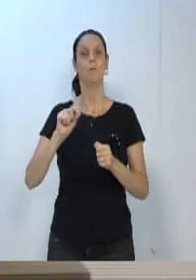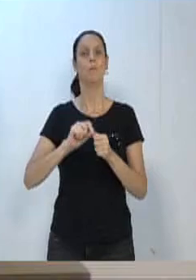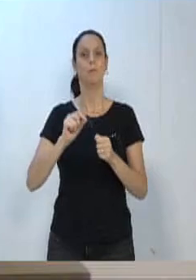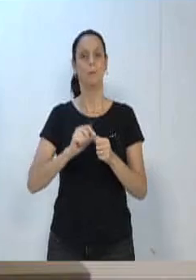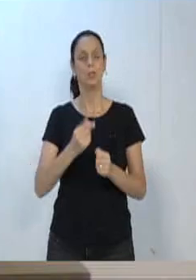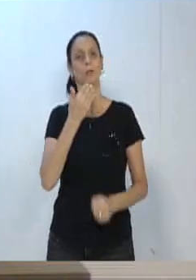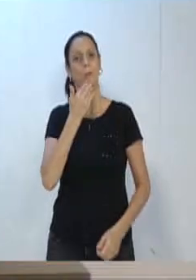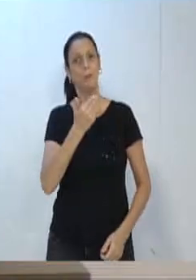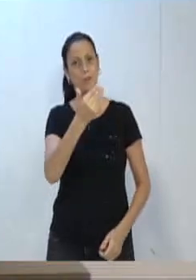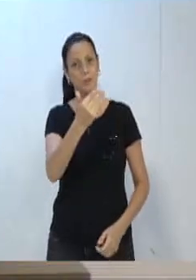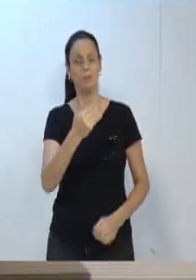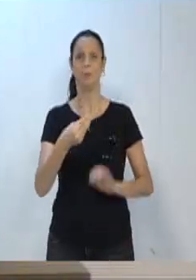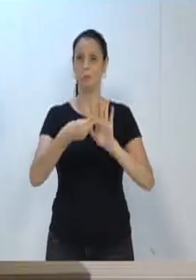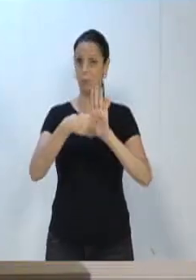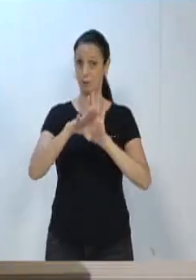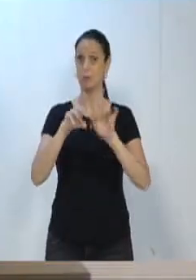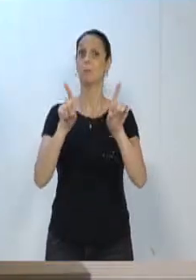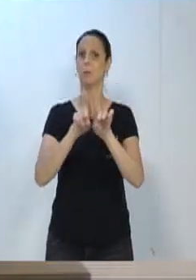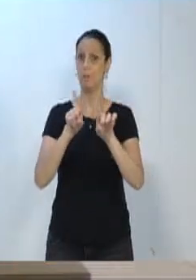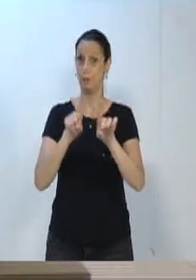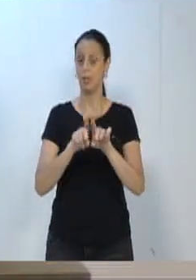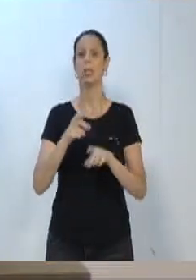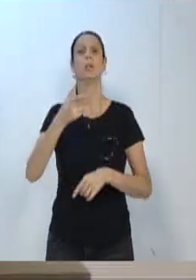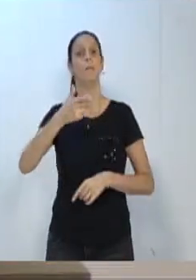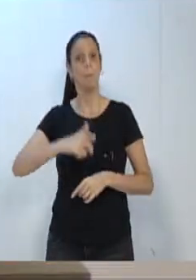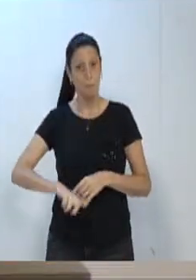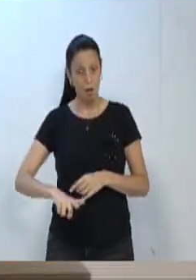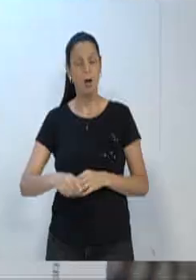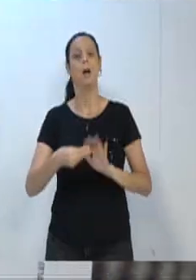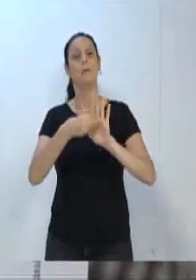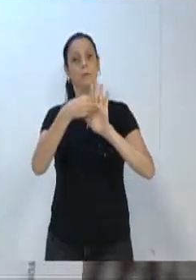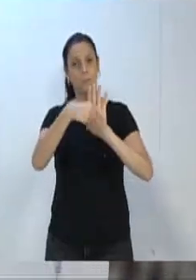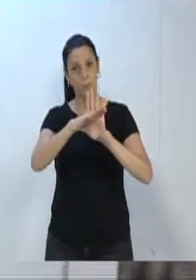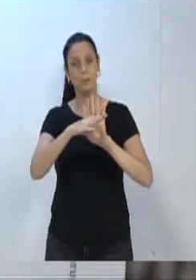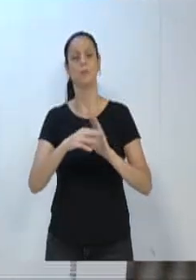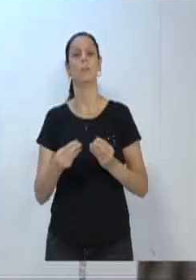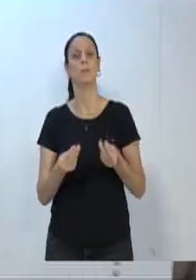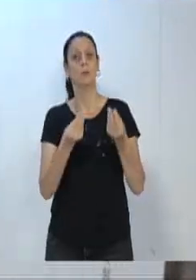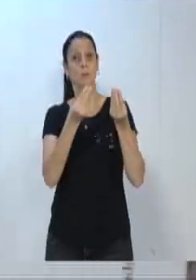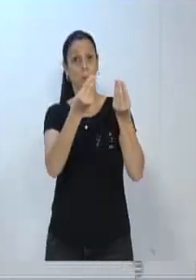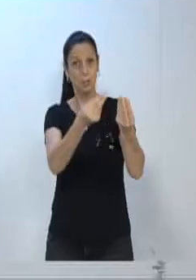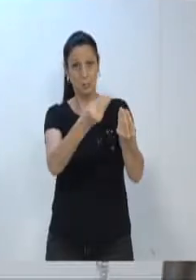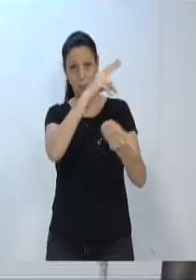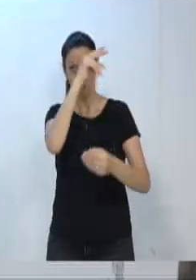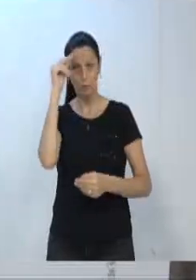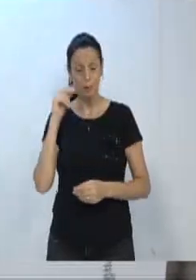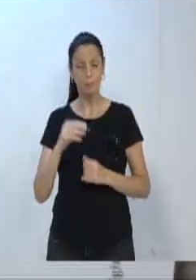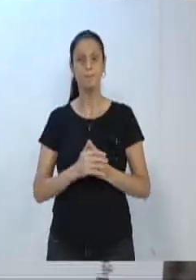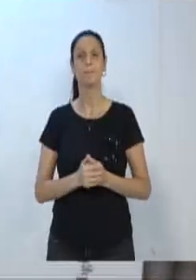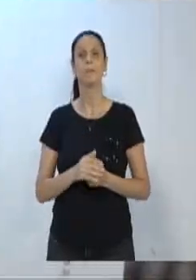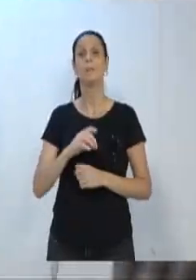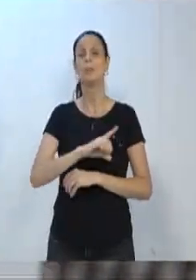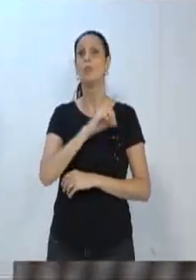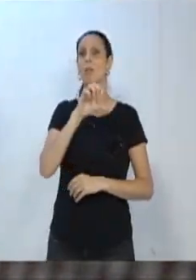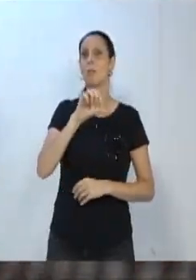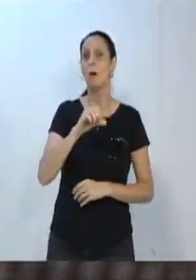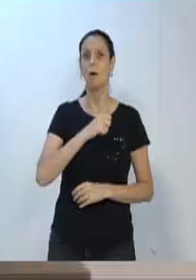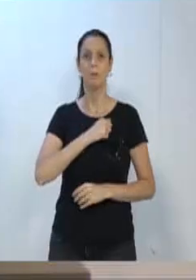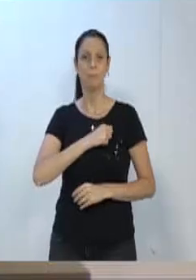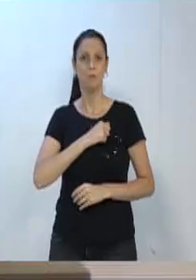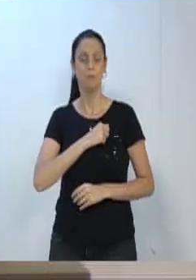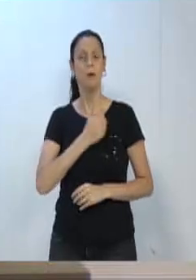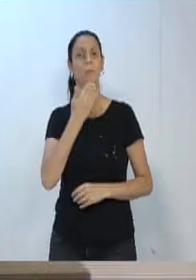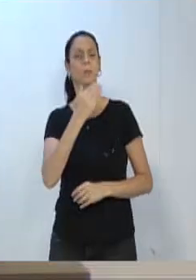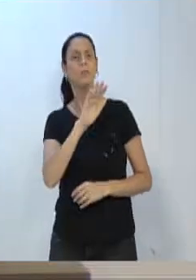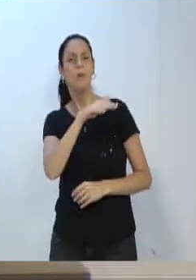Além da indicação, também fiz mais uma outra indicação no 9 de agosto, solicitando uma atenção especial no problema que